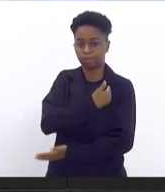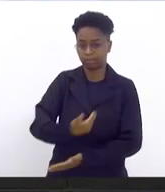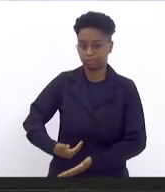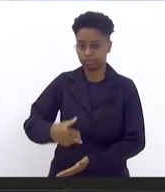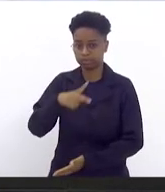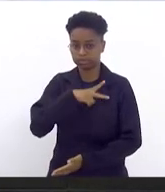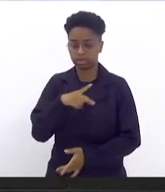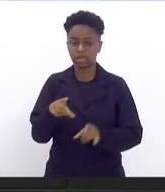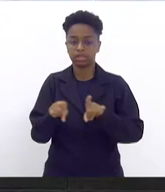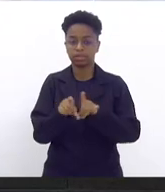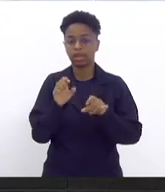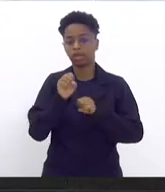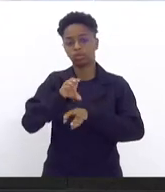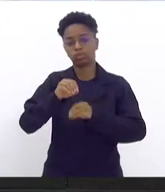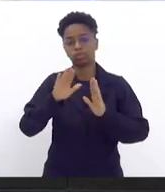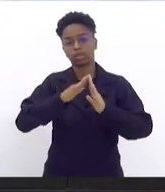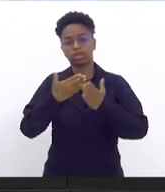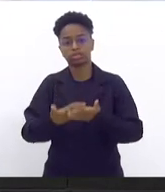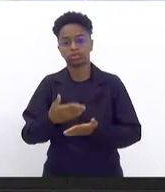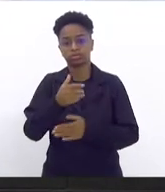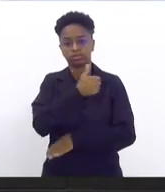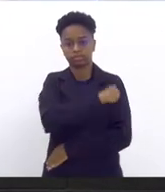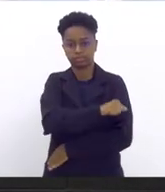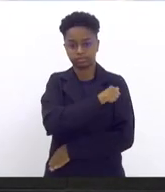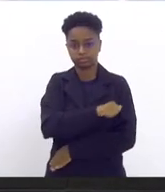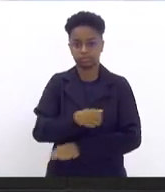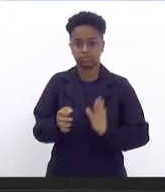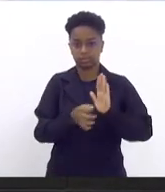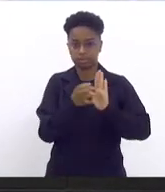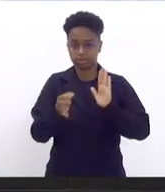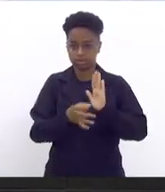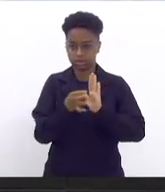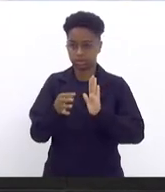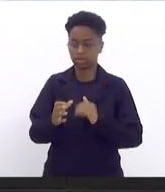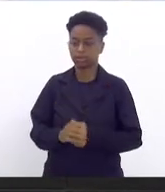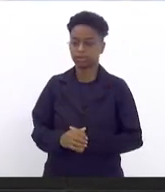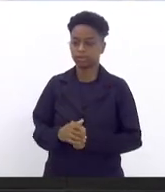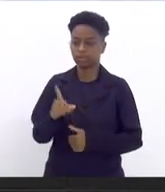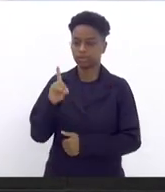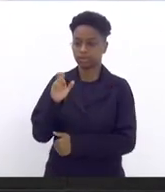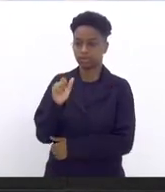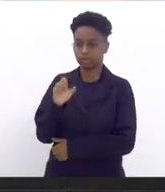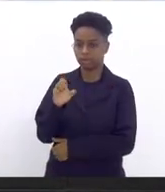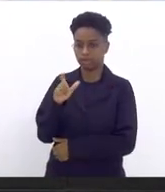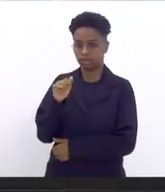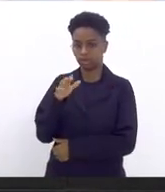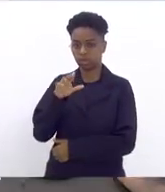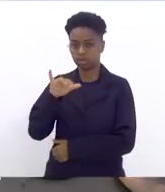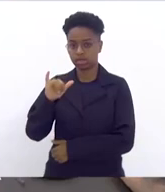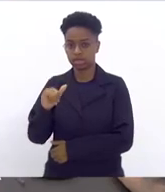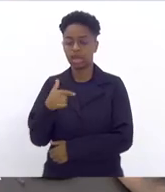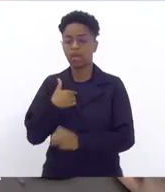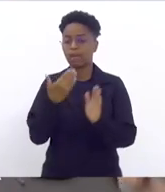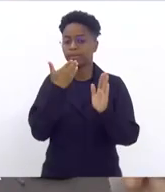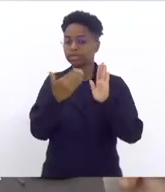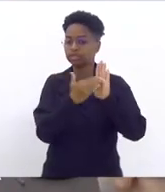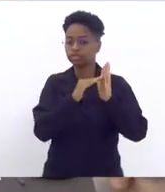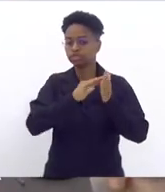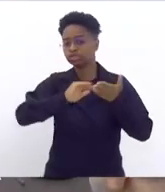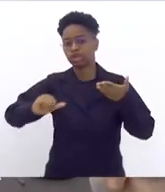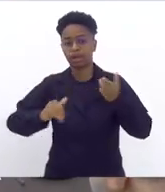estado do Rio de Janeiro. Para aparecer, deputado Guilherme Delarolha. Senhor presidente, gostaria de pedir para retirar de pauta pedido da assessoria do